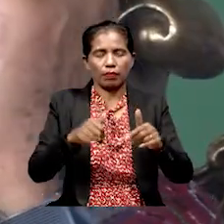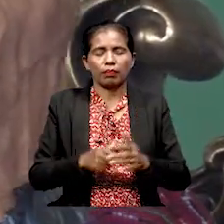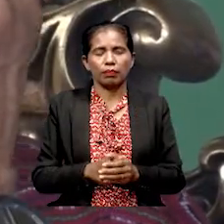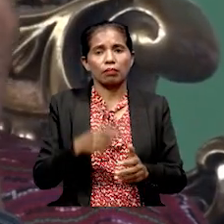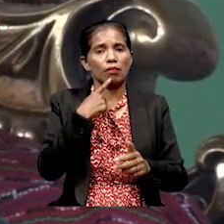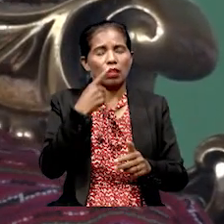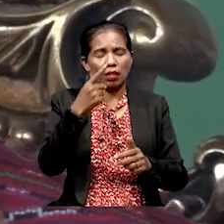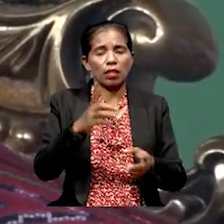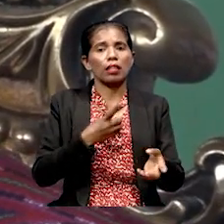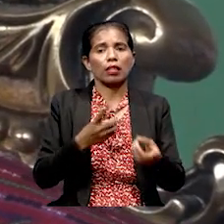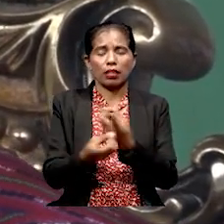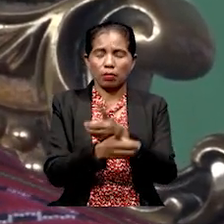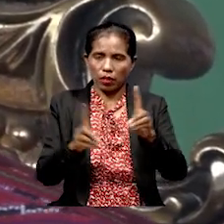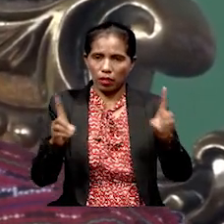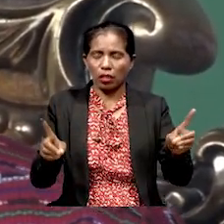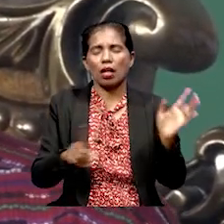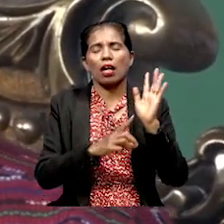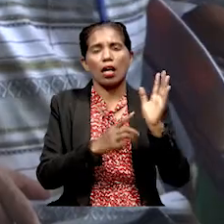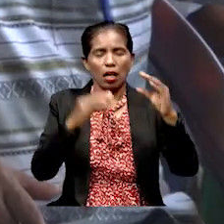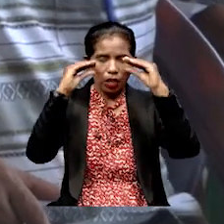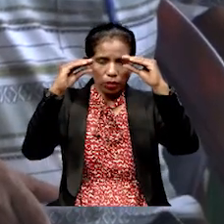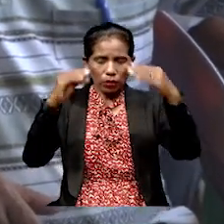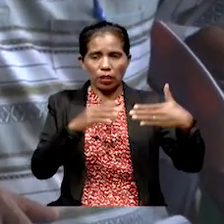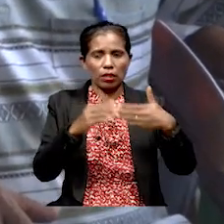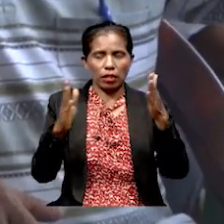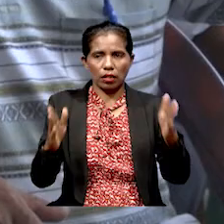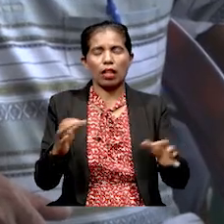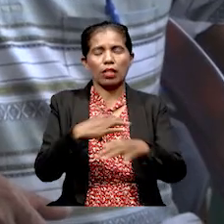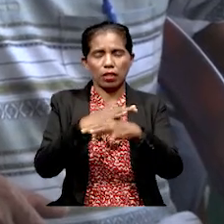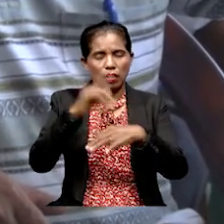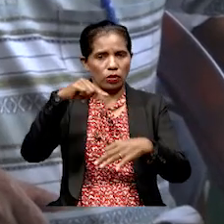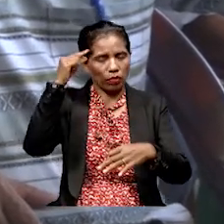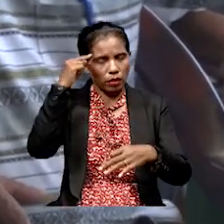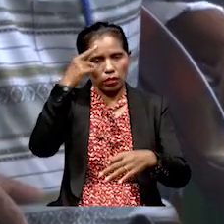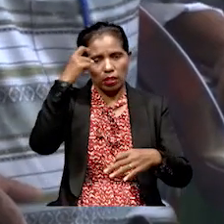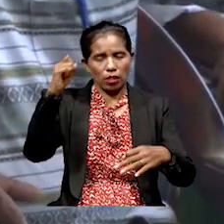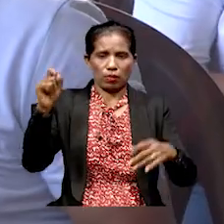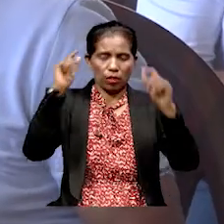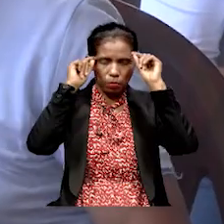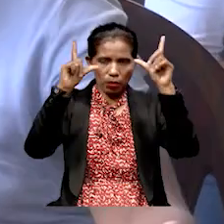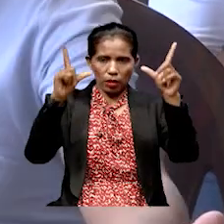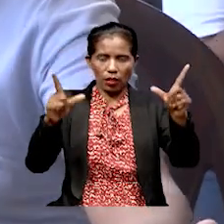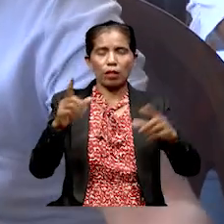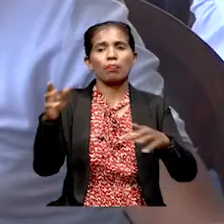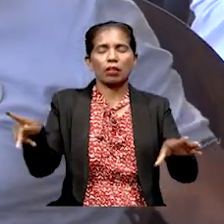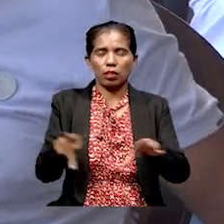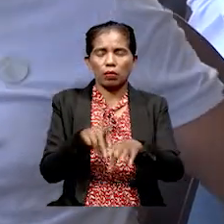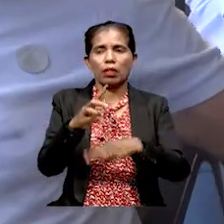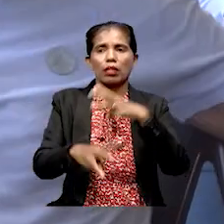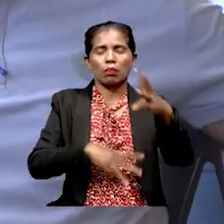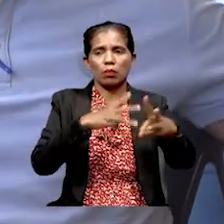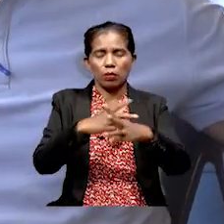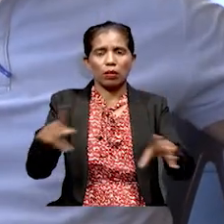Teten, Demokrasia Mos, Hanorin Ukunain Sira atau Hadia Governação, Tama Timor Leste Mos, Hola Parte Iha Mundo, Nibe Enfrenta Problema